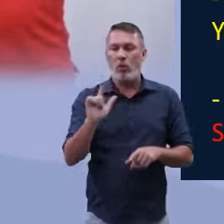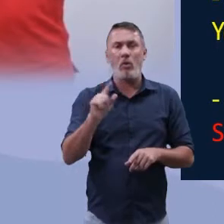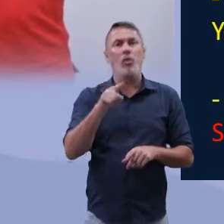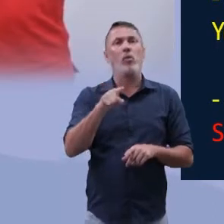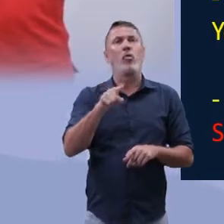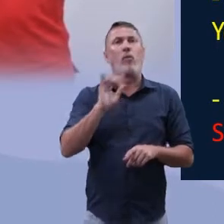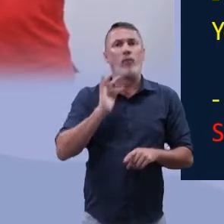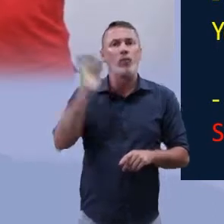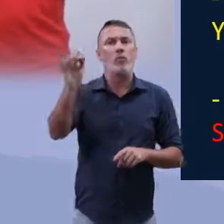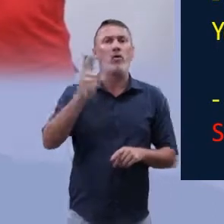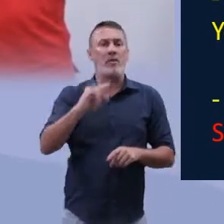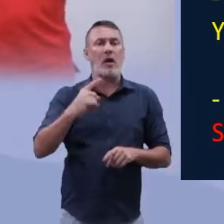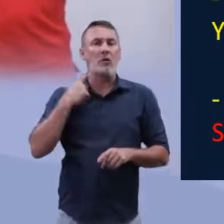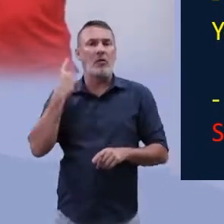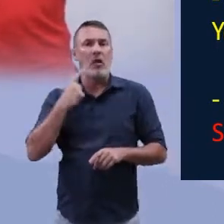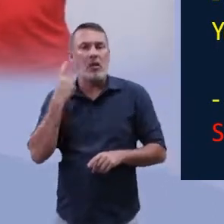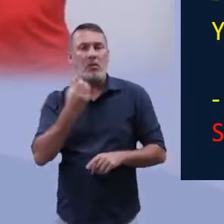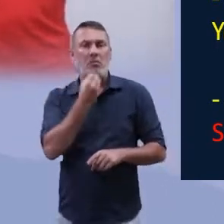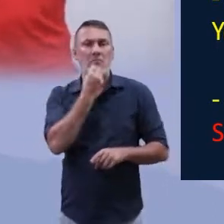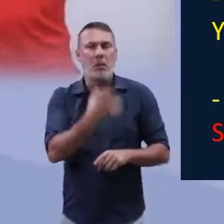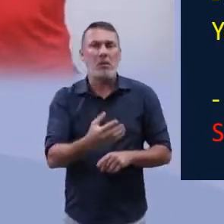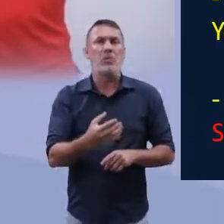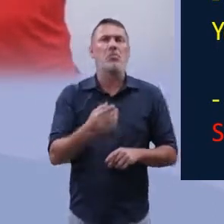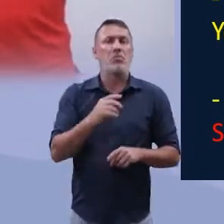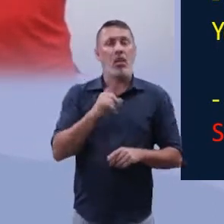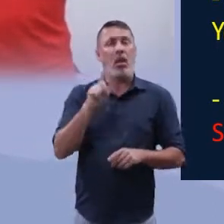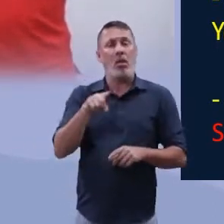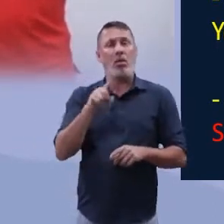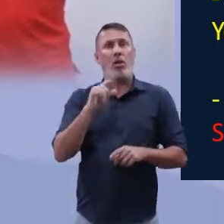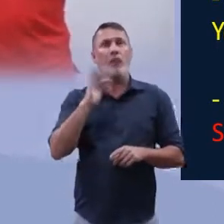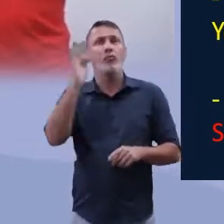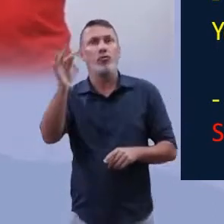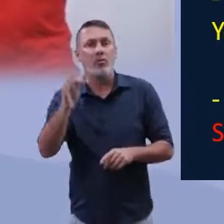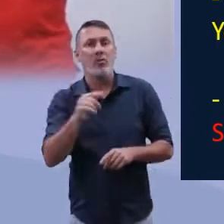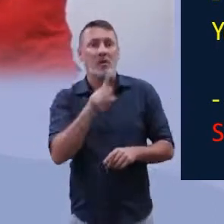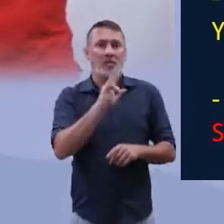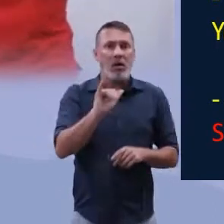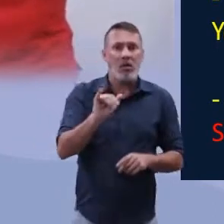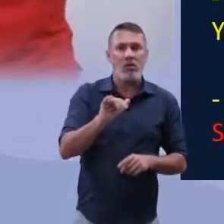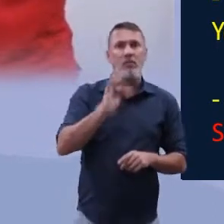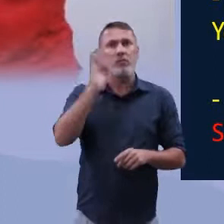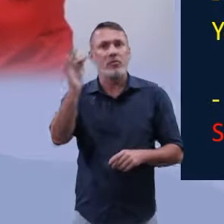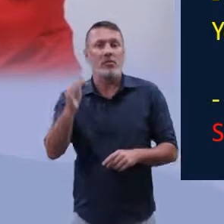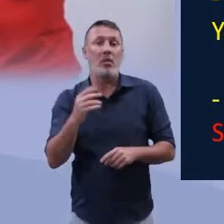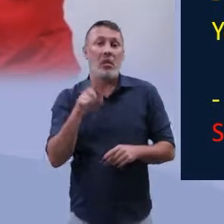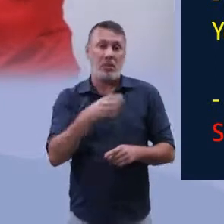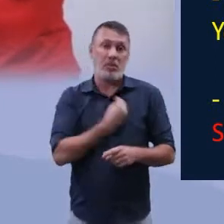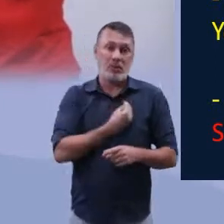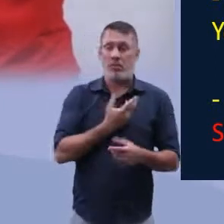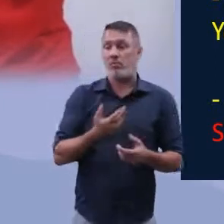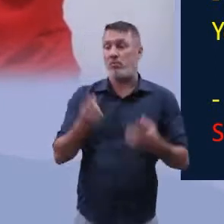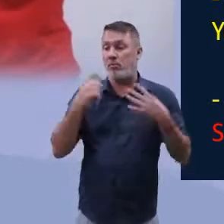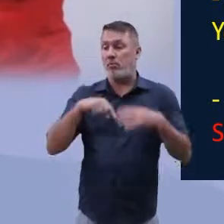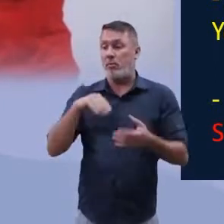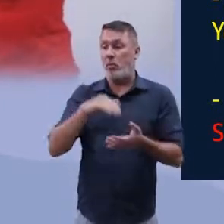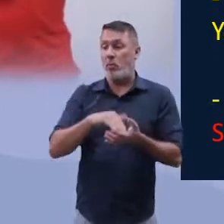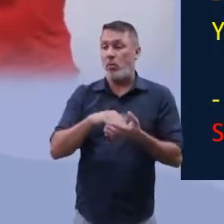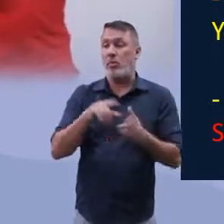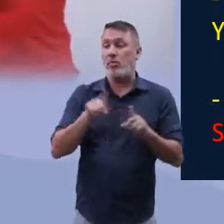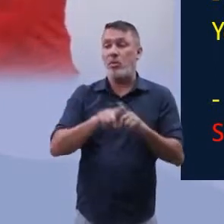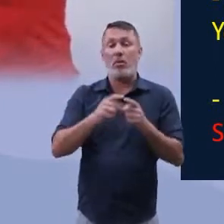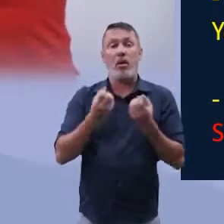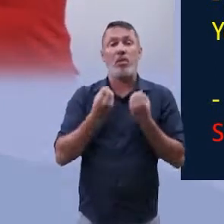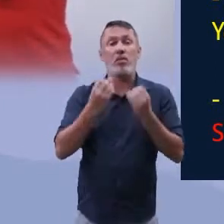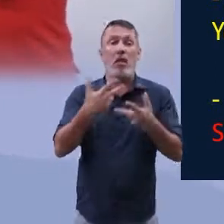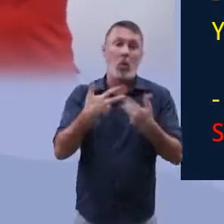grande advogado ou uma grande advogada. Né? Então, são aquelas previsões baseadas no que você vê agora no presente. Ou oferecer